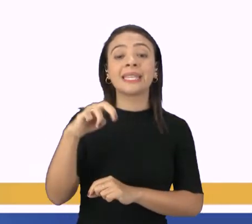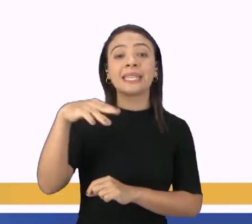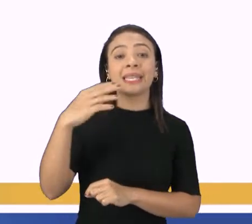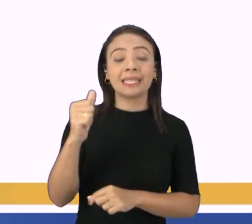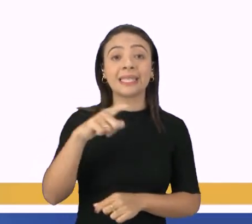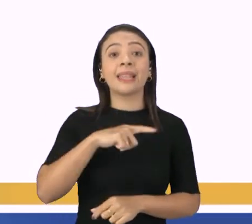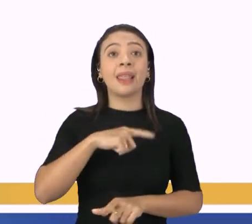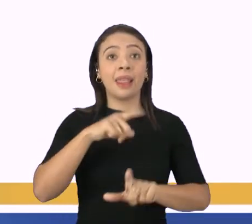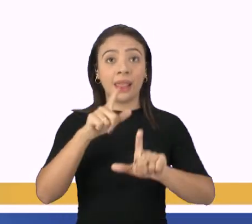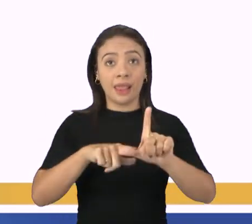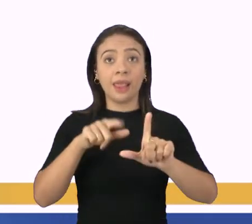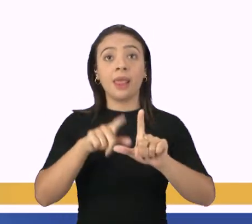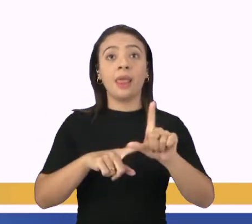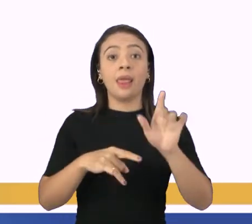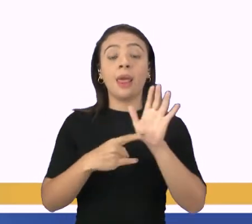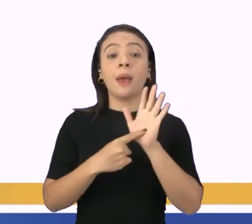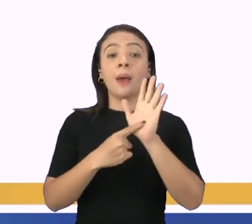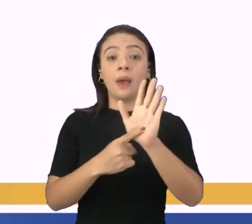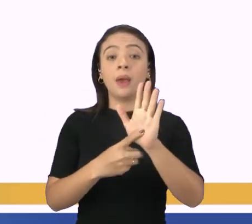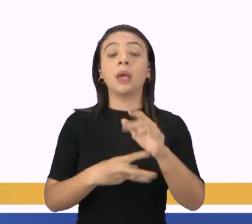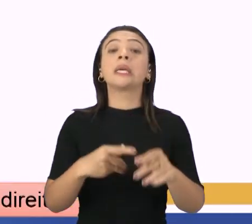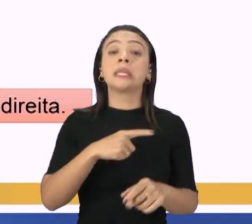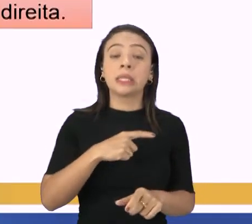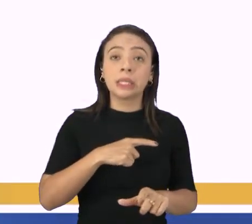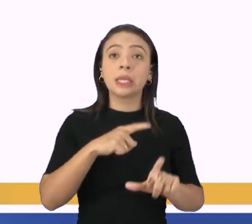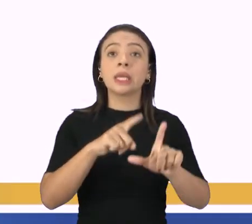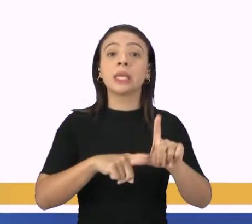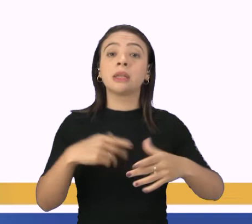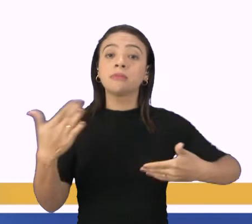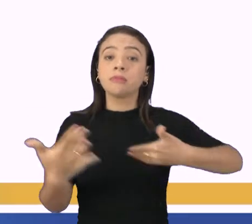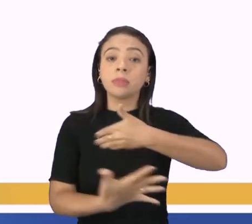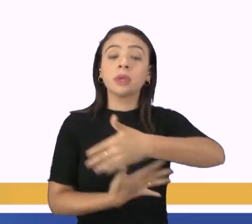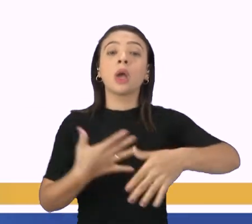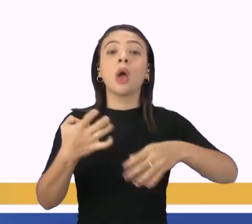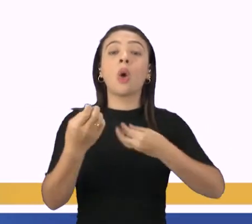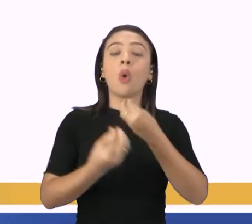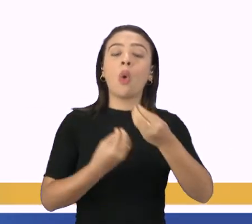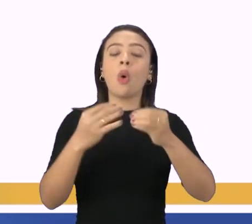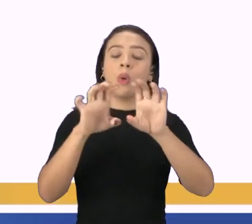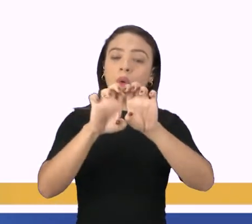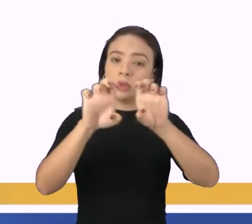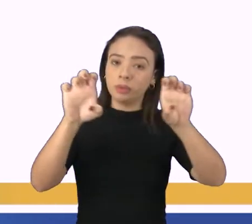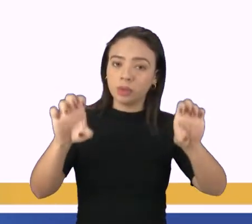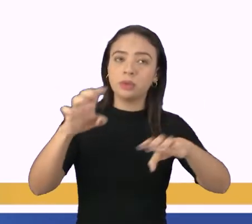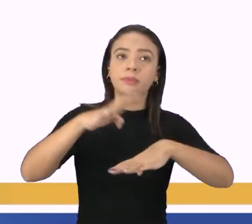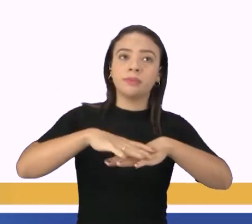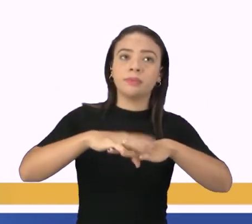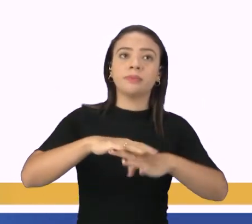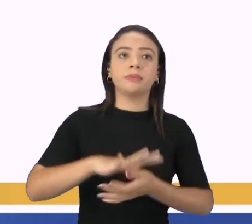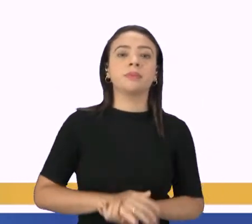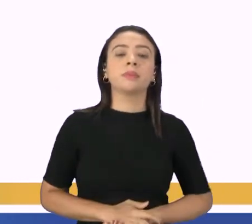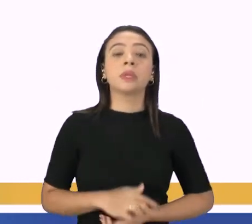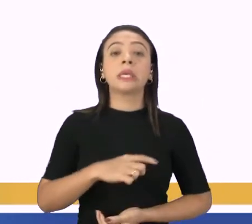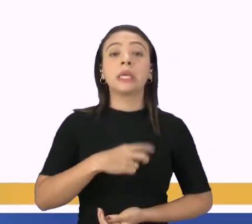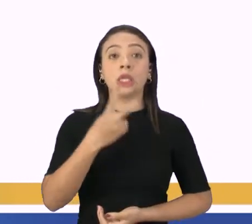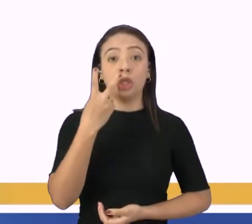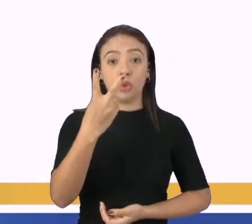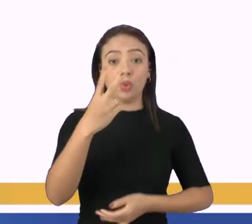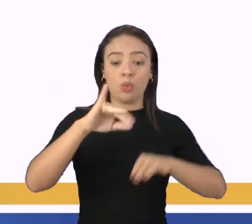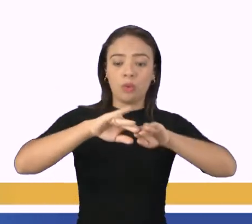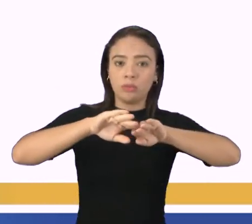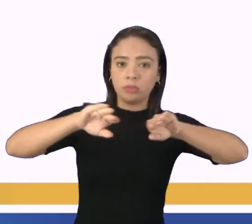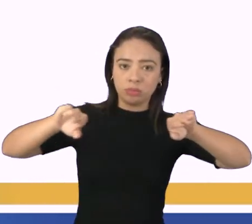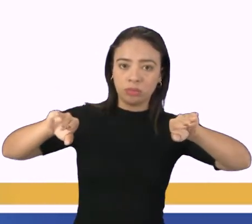letras expressa por uma igualdade envolvendo expressões matemáticas. Elas possuem dois membros,